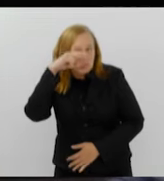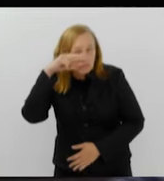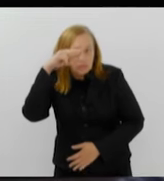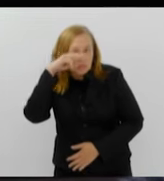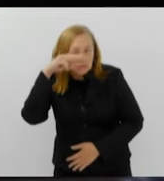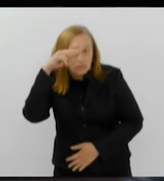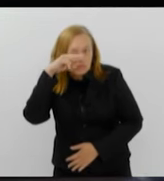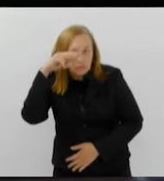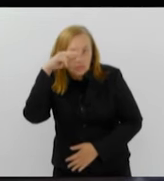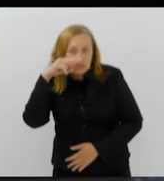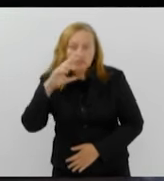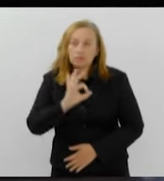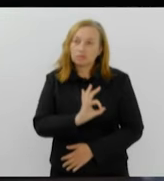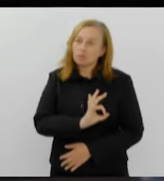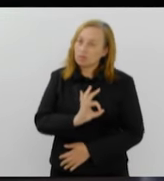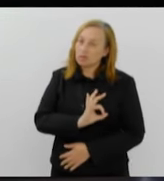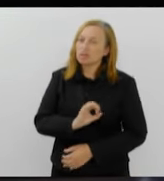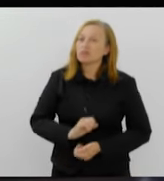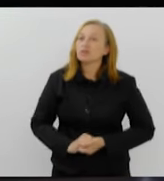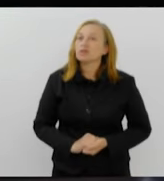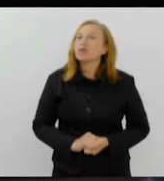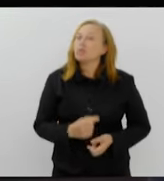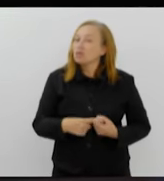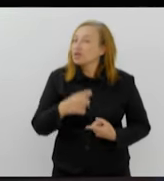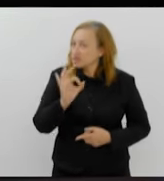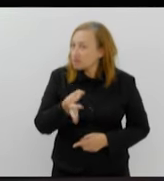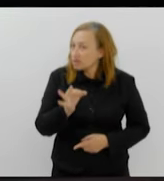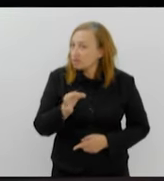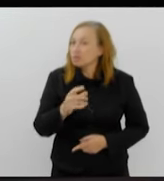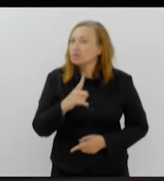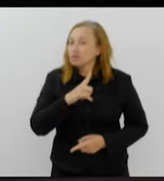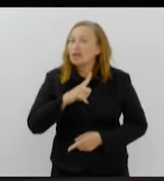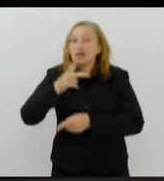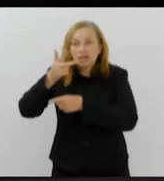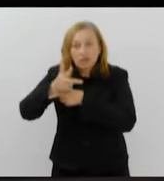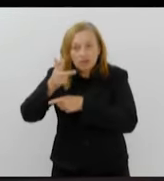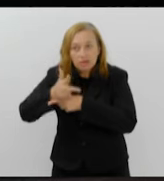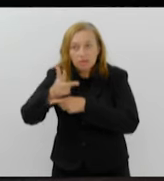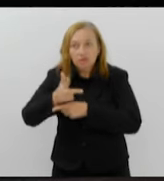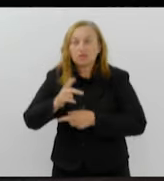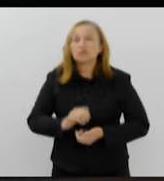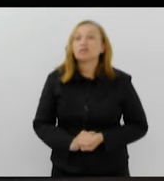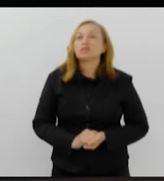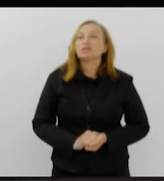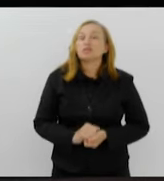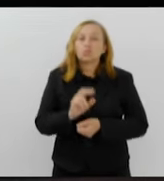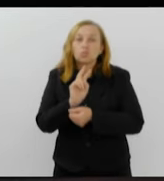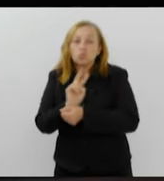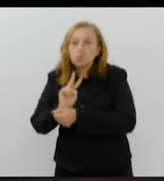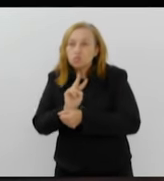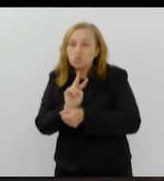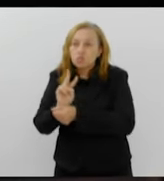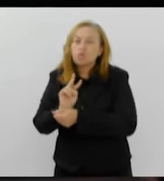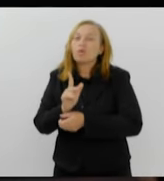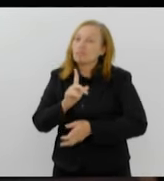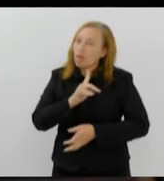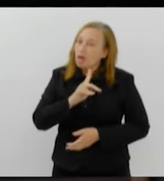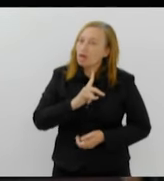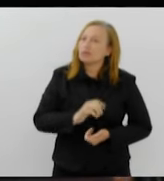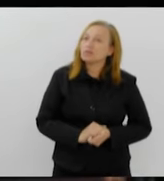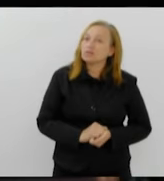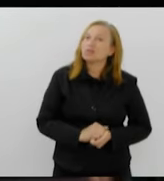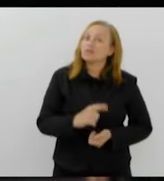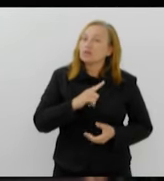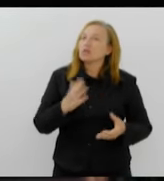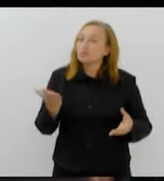da polícia porque certamente tem câmeras de monitoramento né vai ter